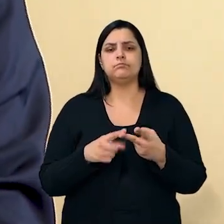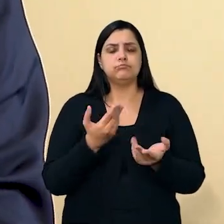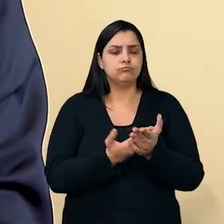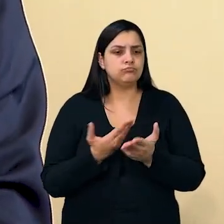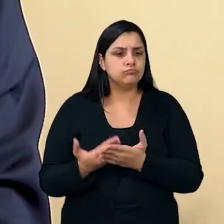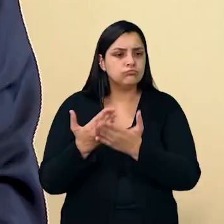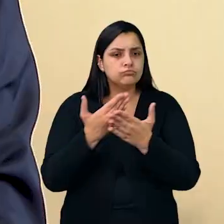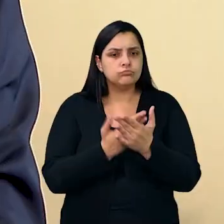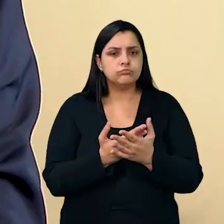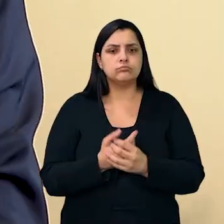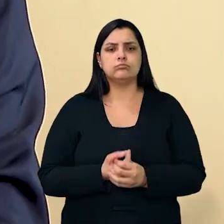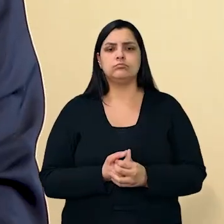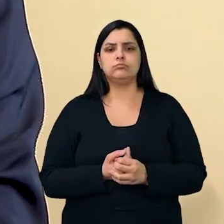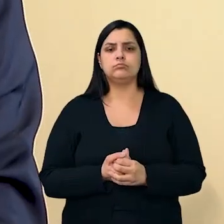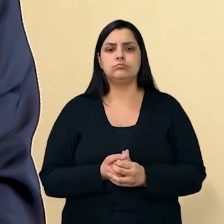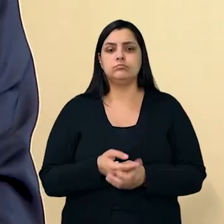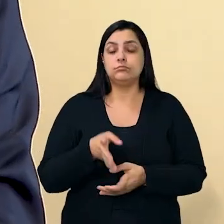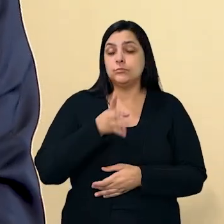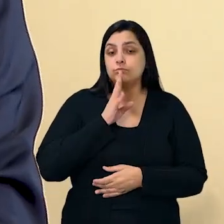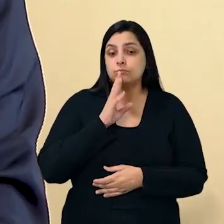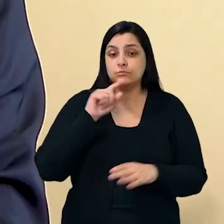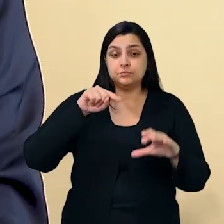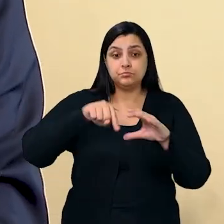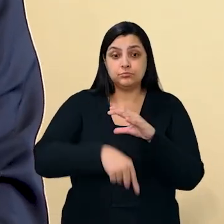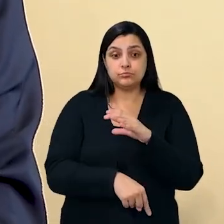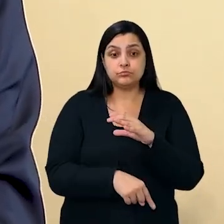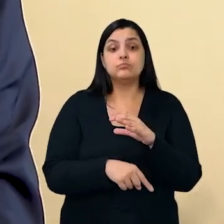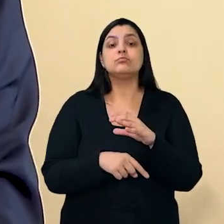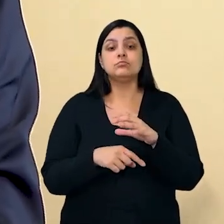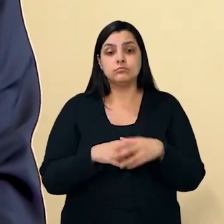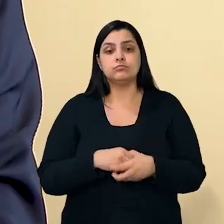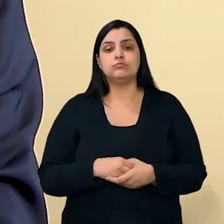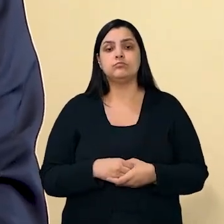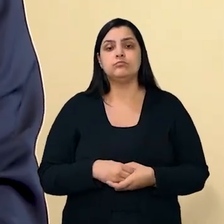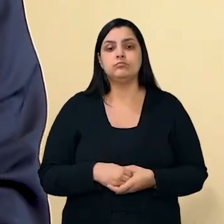com estudo, não é? Para que conheça profundamente